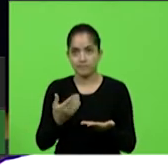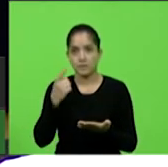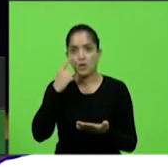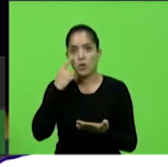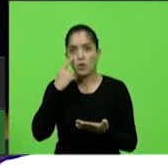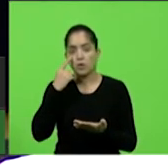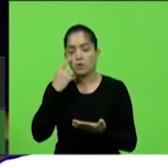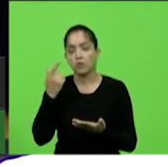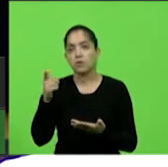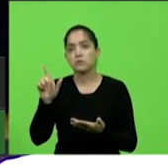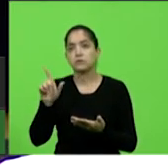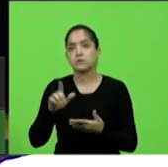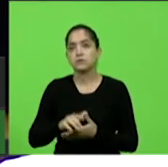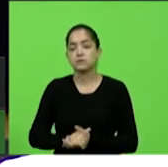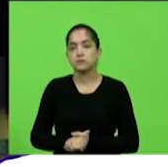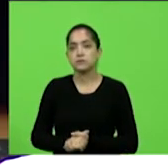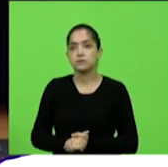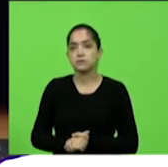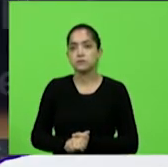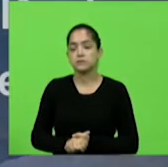imagem.